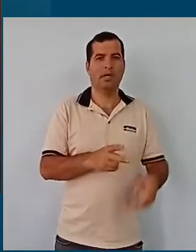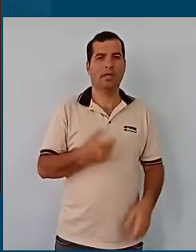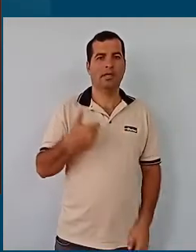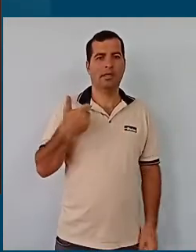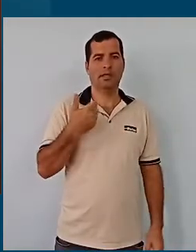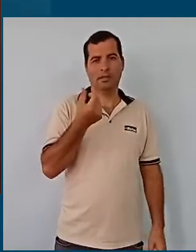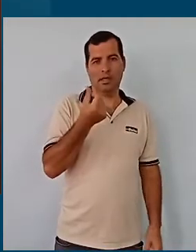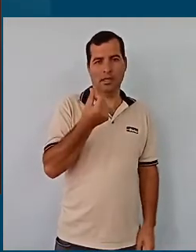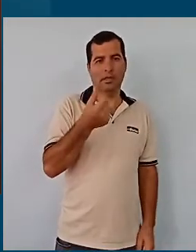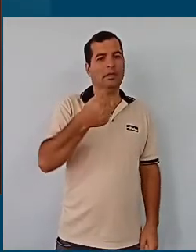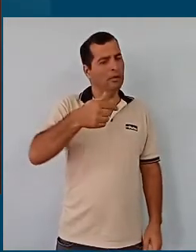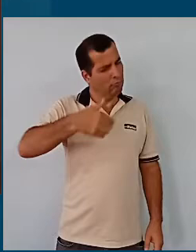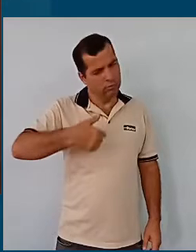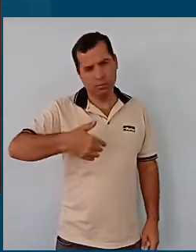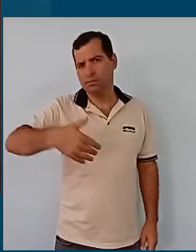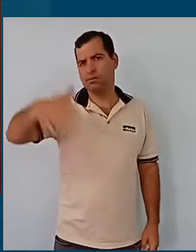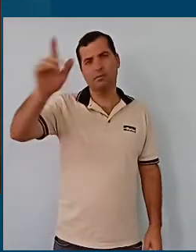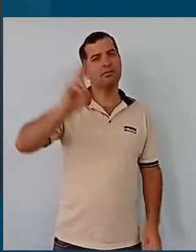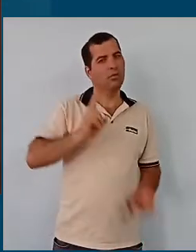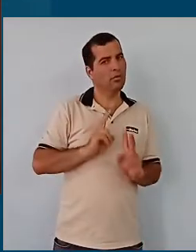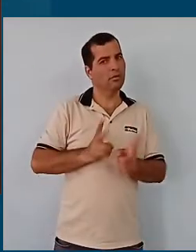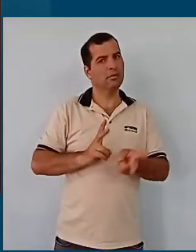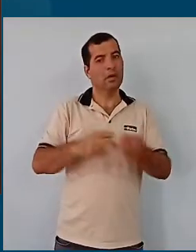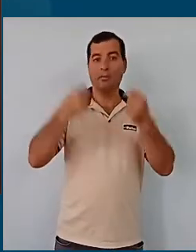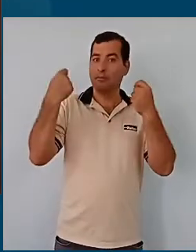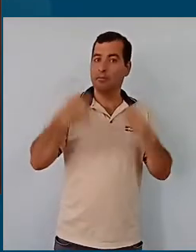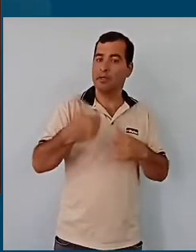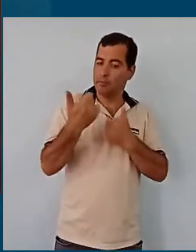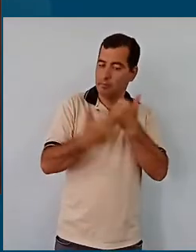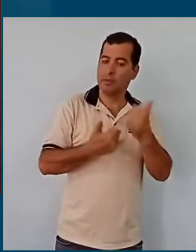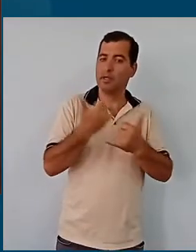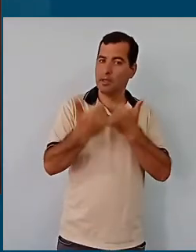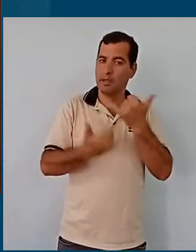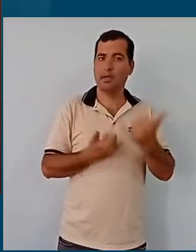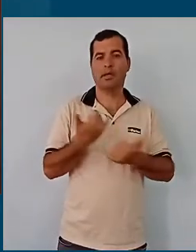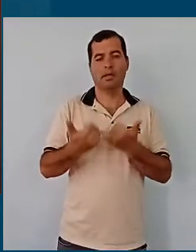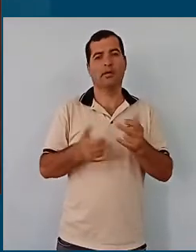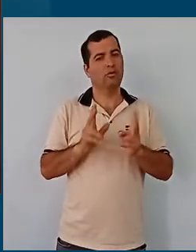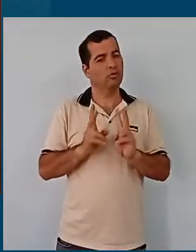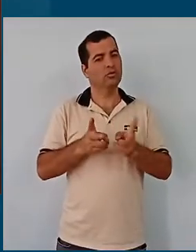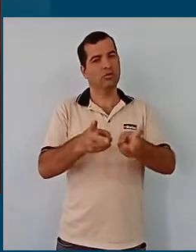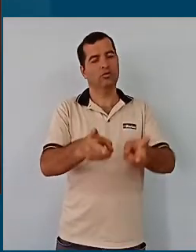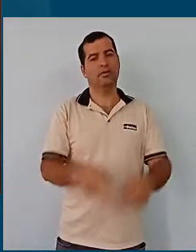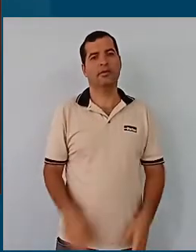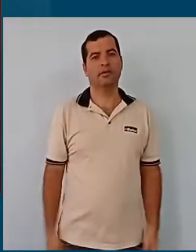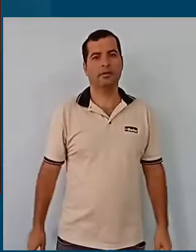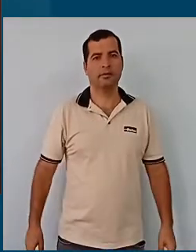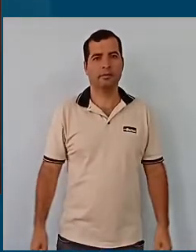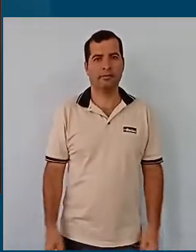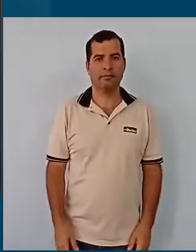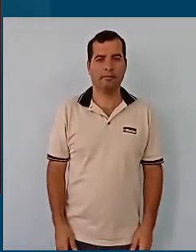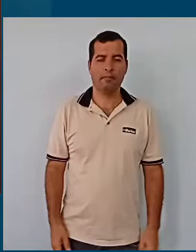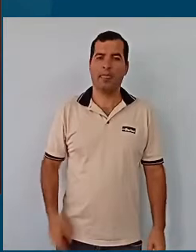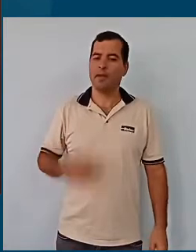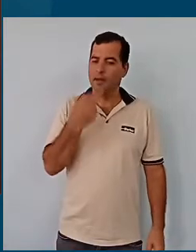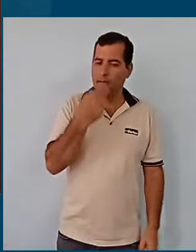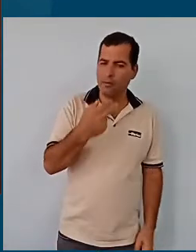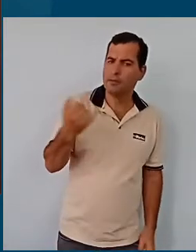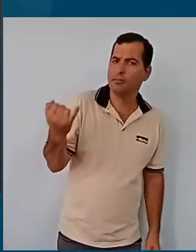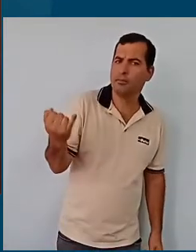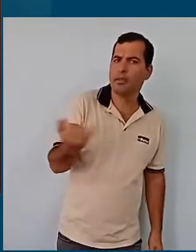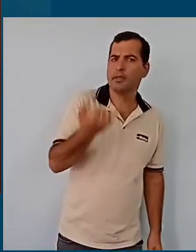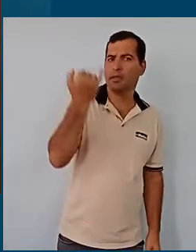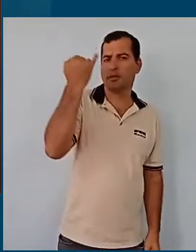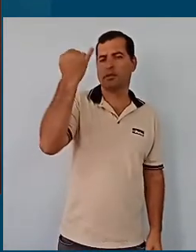elas continuam precisando brincar e fazendo do brincar uma linguagem fundamental da